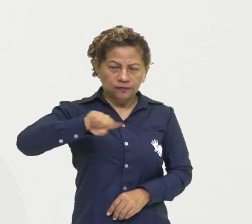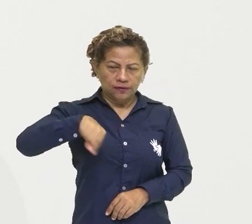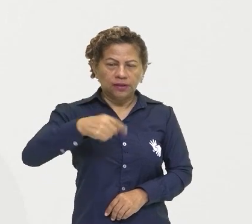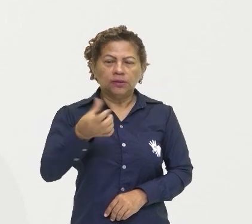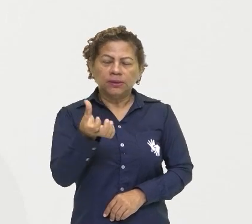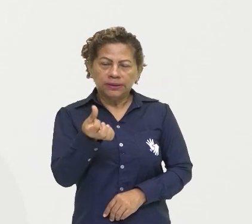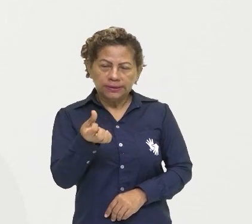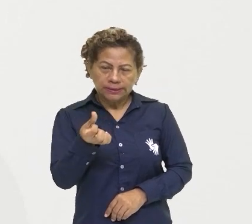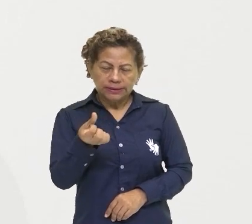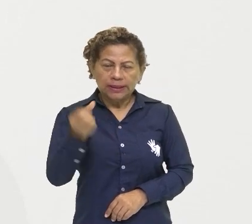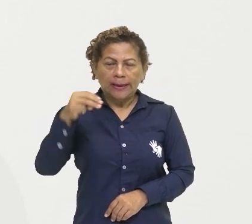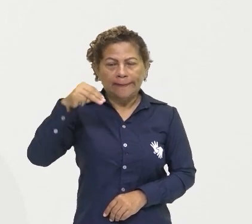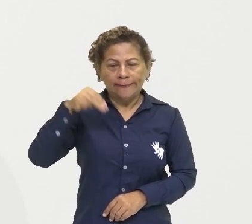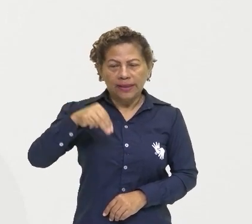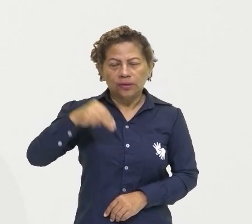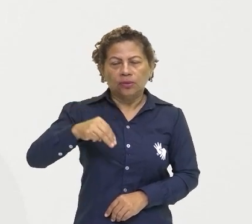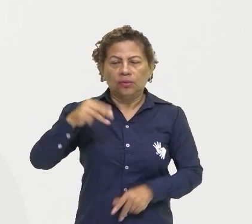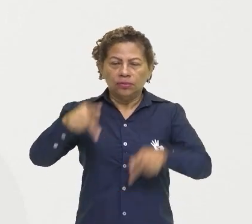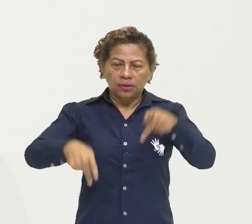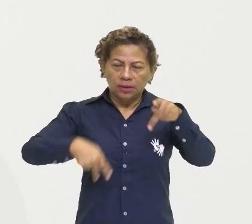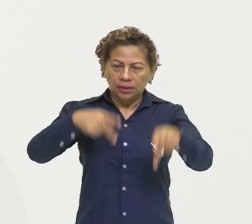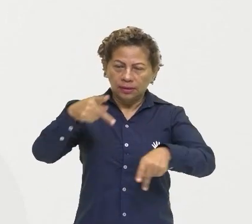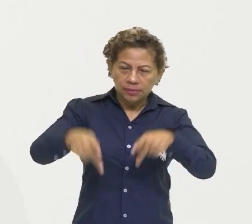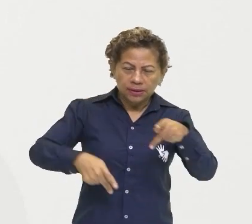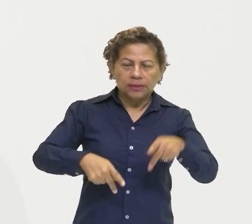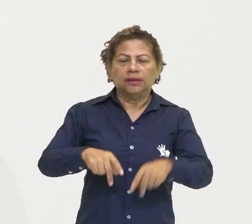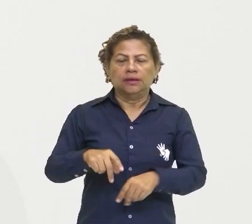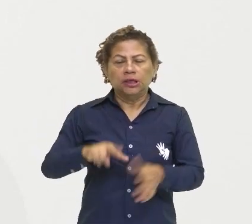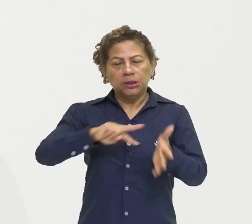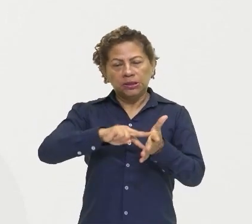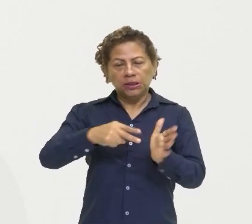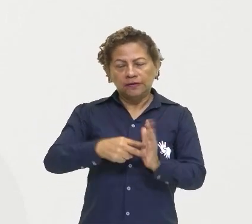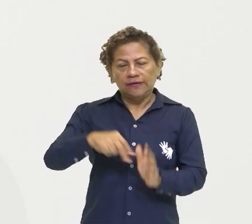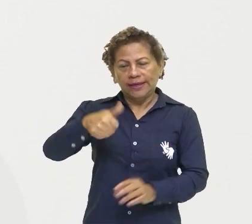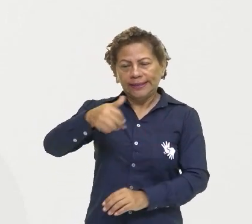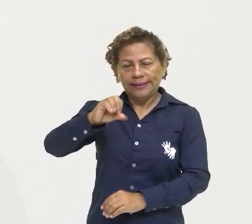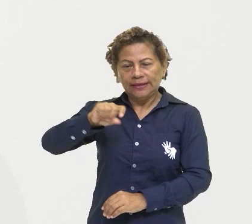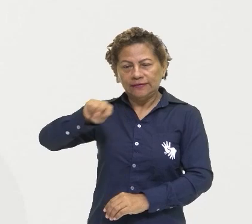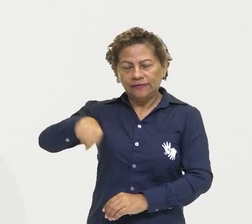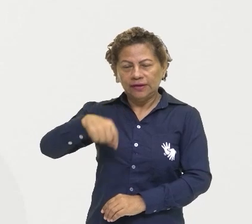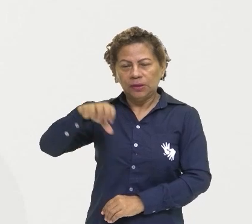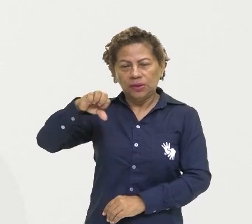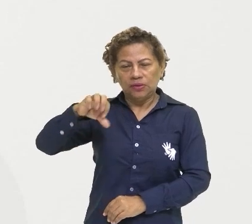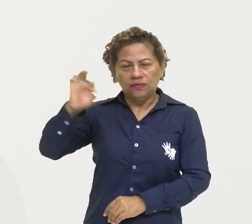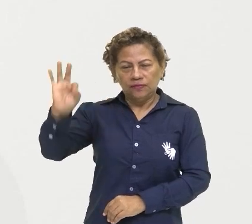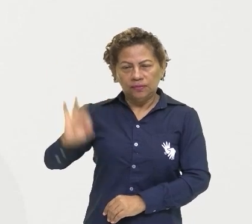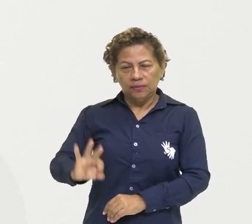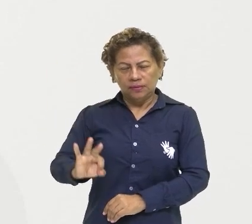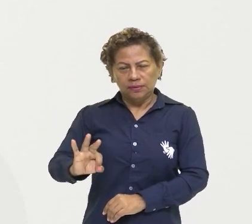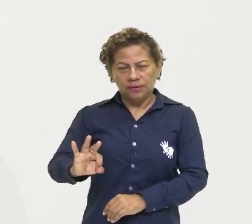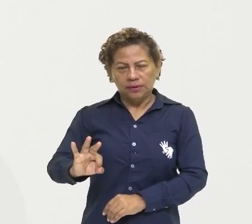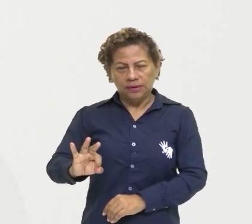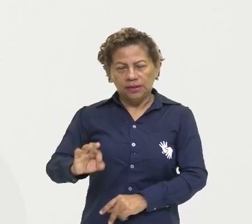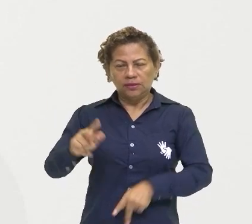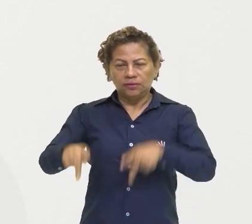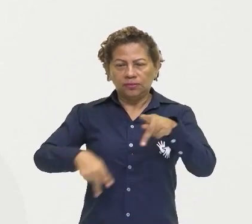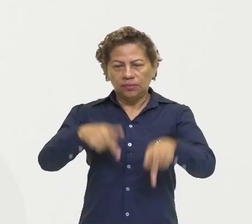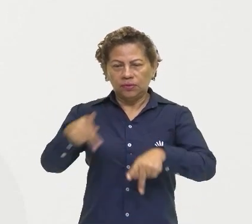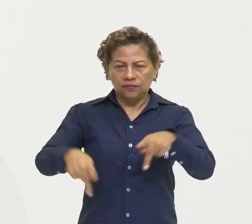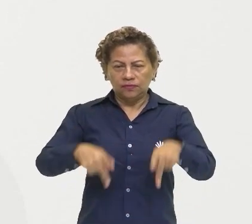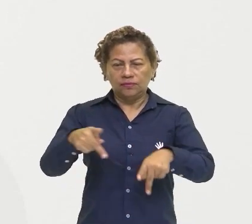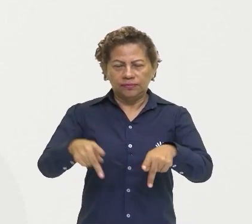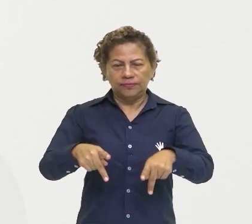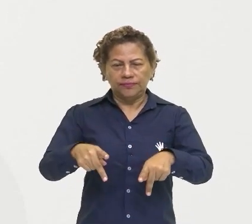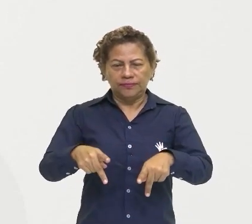749,6 milhões de habitantes, tudo bem? Isso representa 10,9% de toda a população do planeta. E